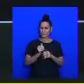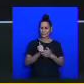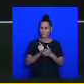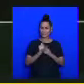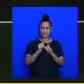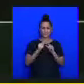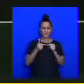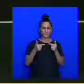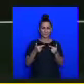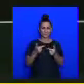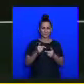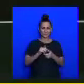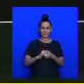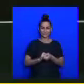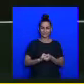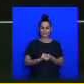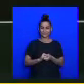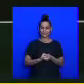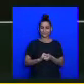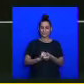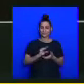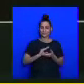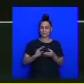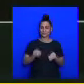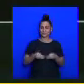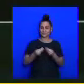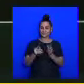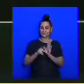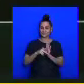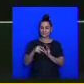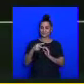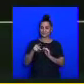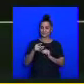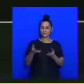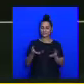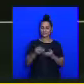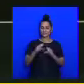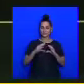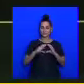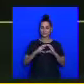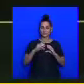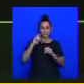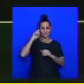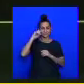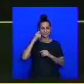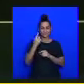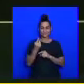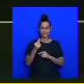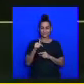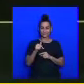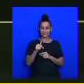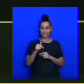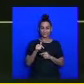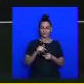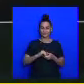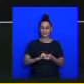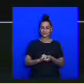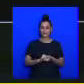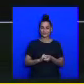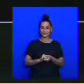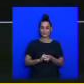Pode chamar que a sorte vem. Esse prêmio pode sair para você hoje. Bola preta, número 17.